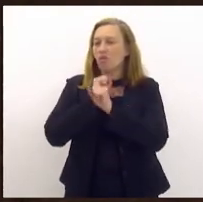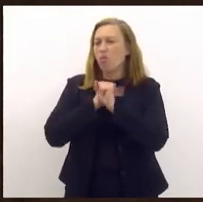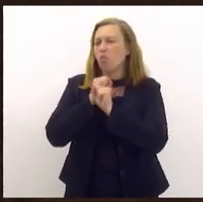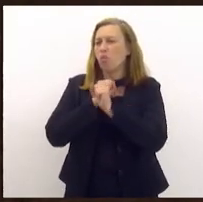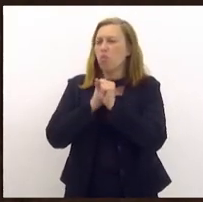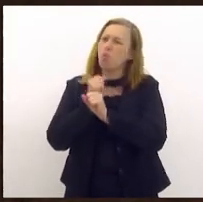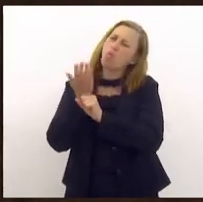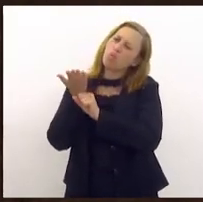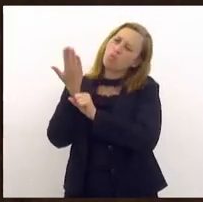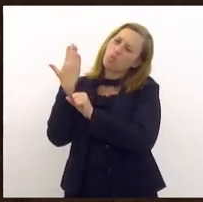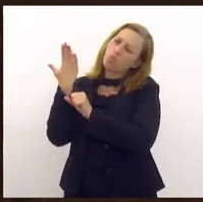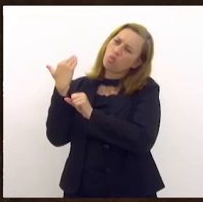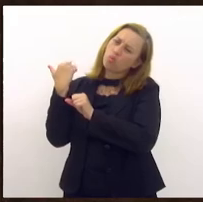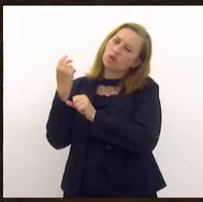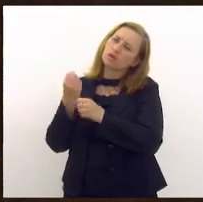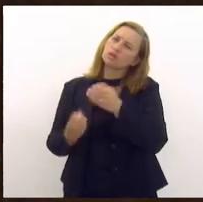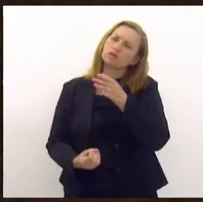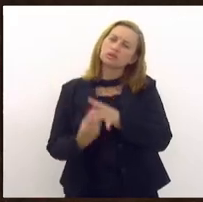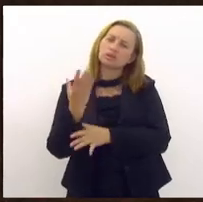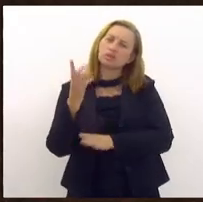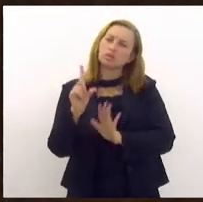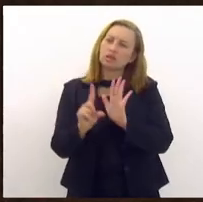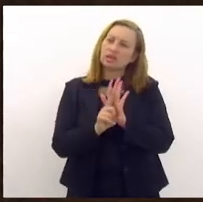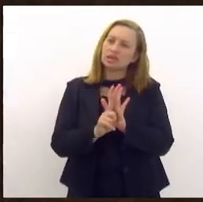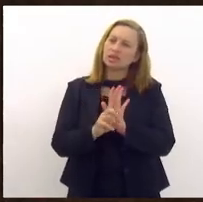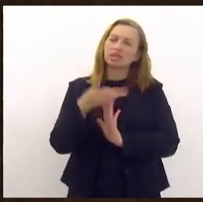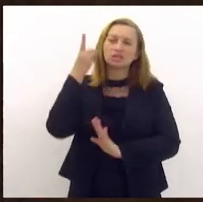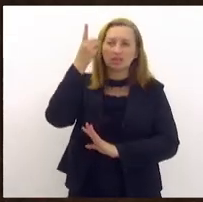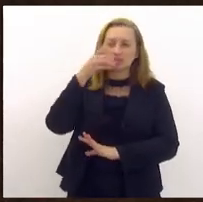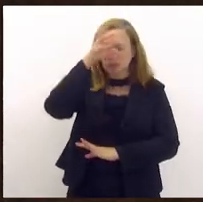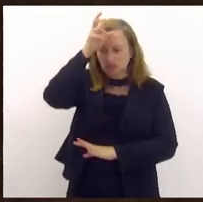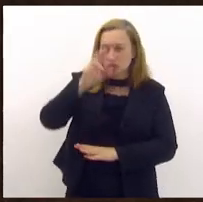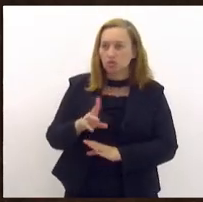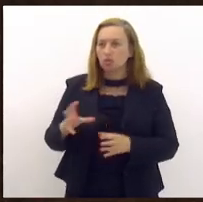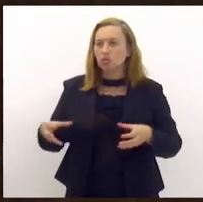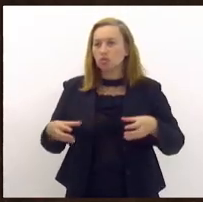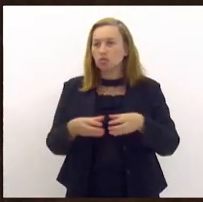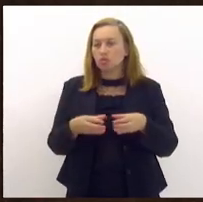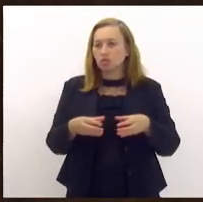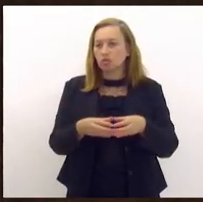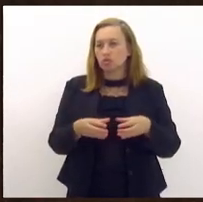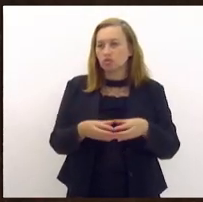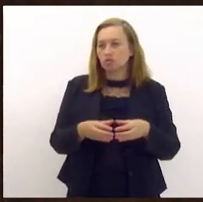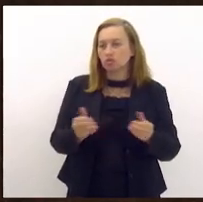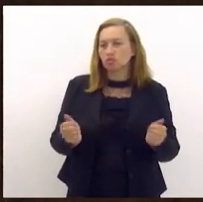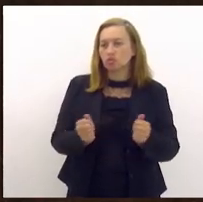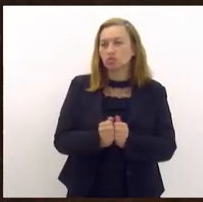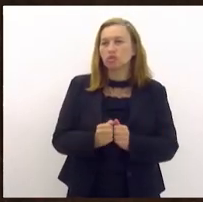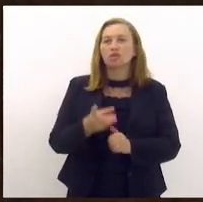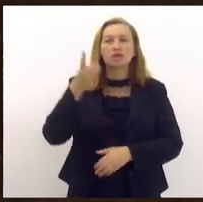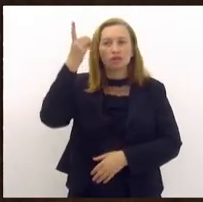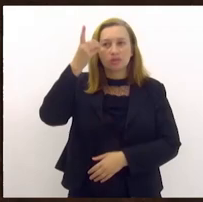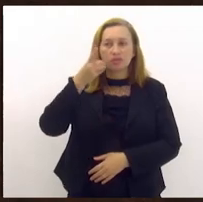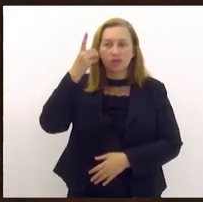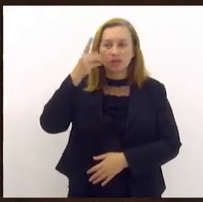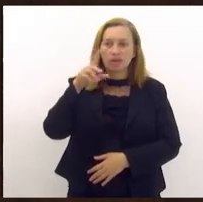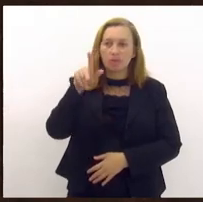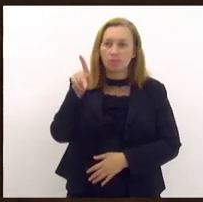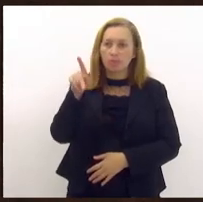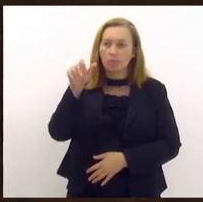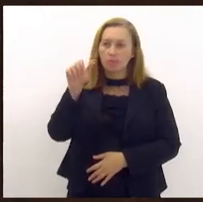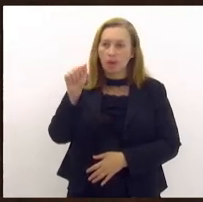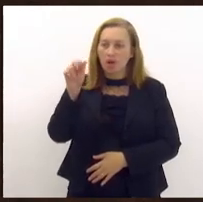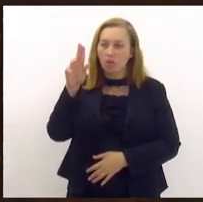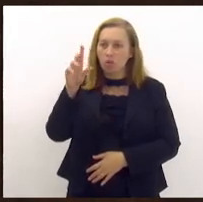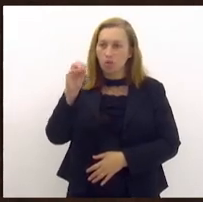atrás, eu fiz uma lei, deputada Tia Ju, em conjunto com o então deputado Paulo Pinheiro, que atualmente